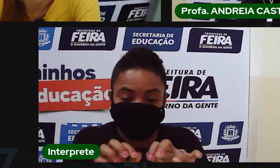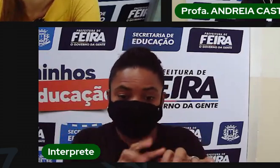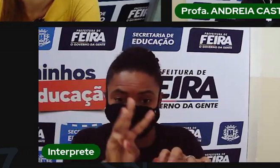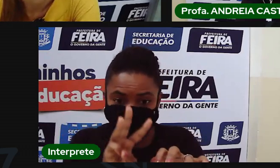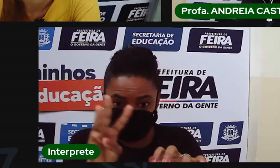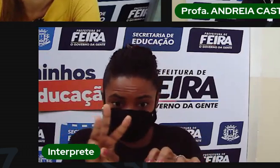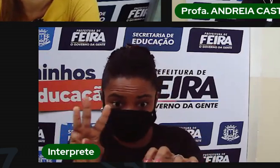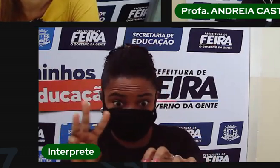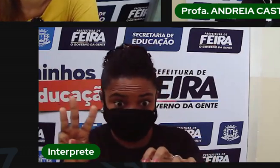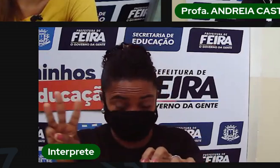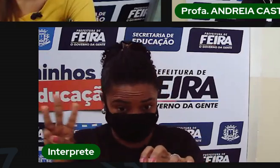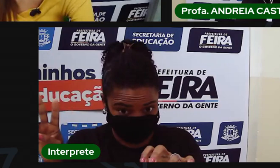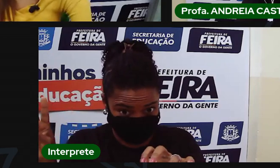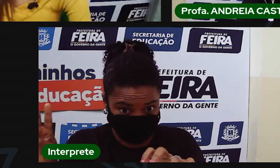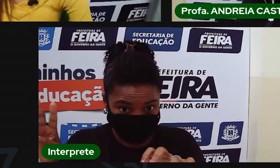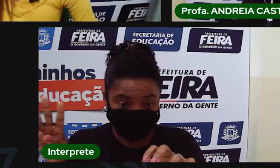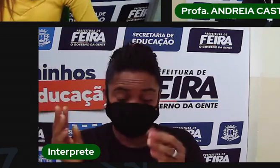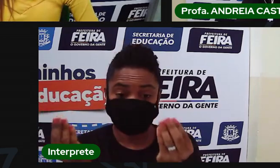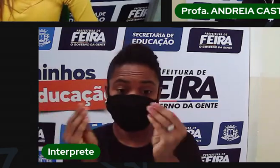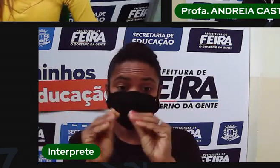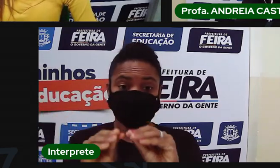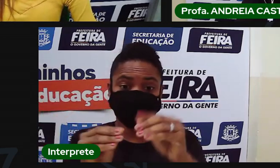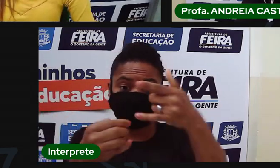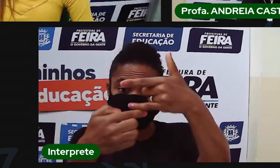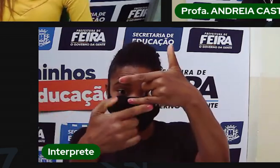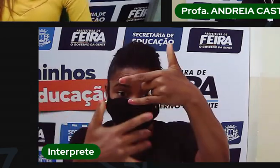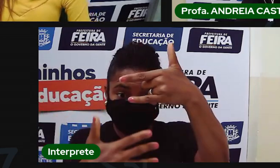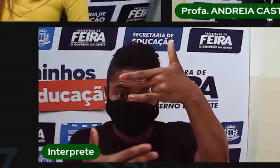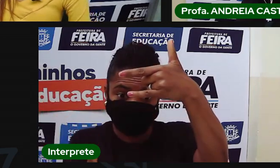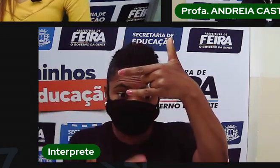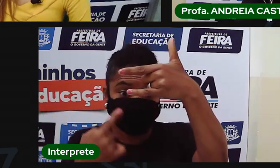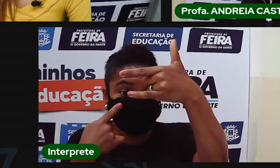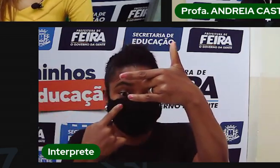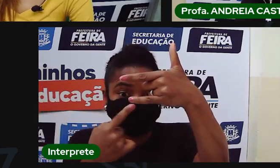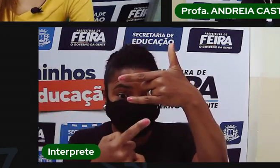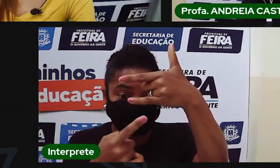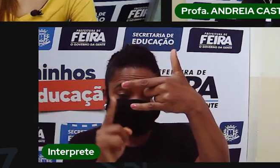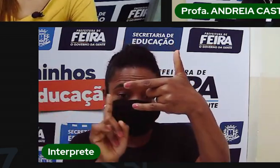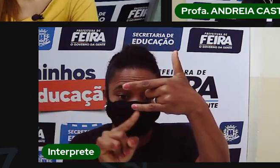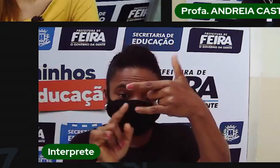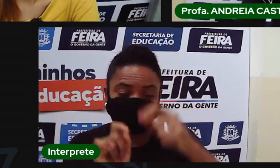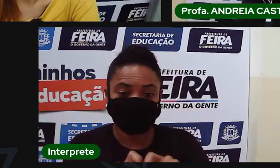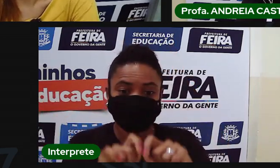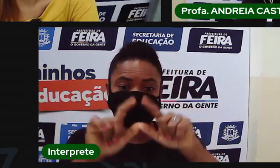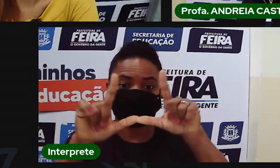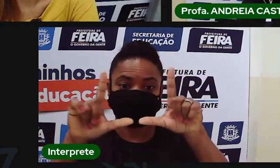www.mentecomi.com e colocar esse código que está aparecendo aí na tela de vocês, né?